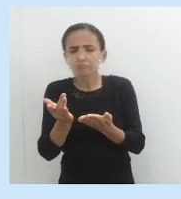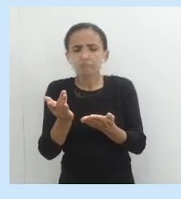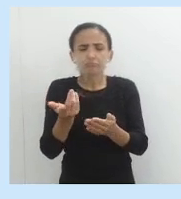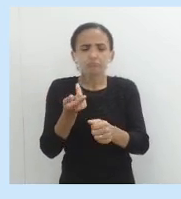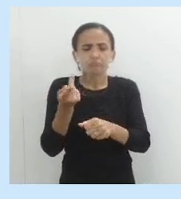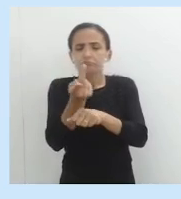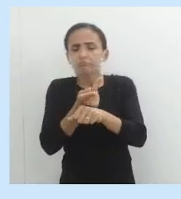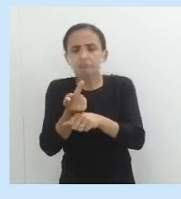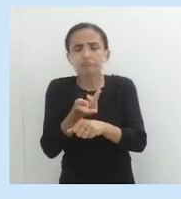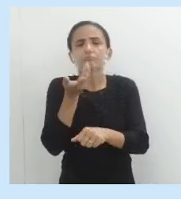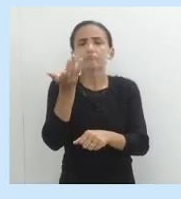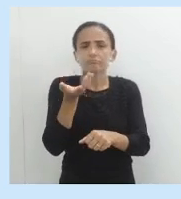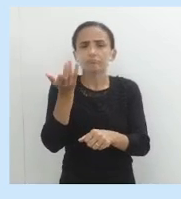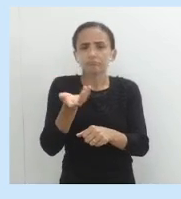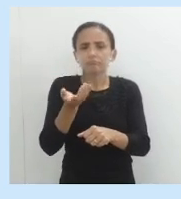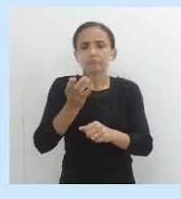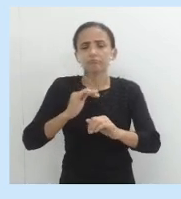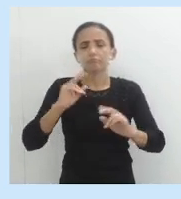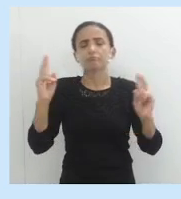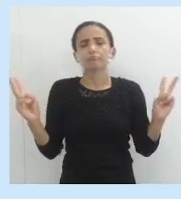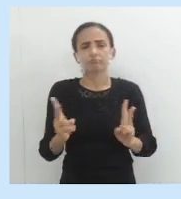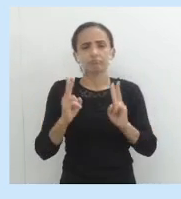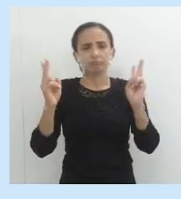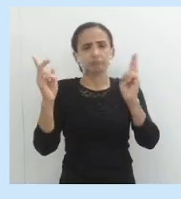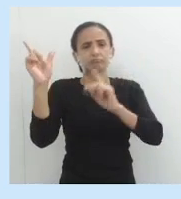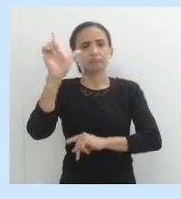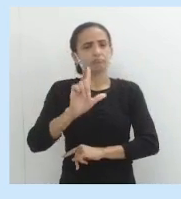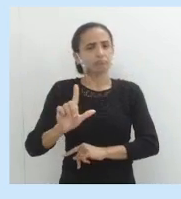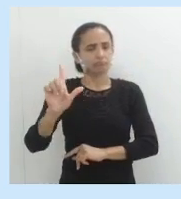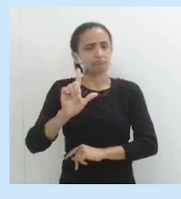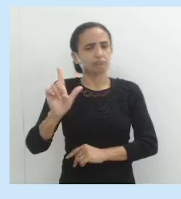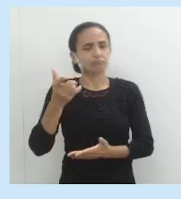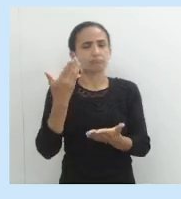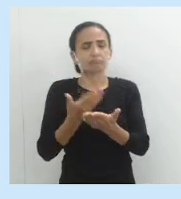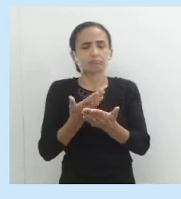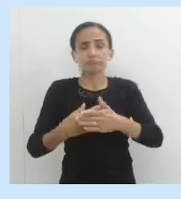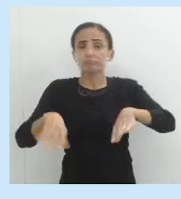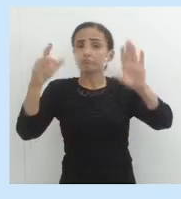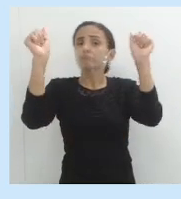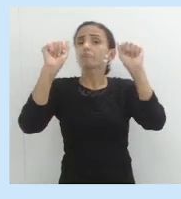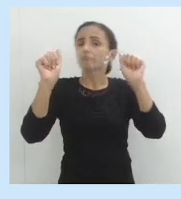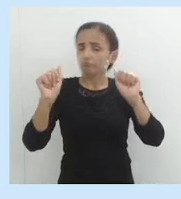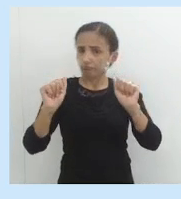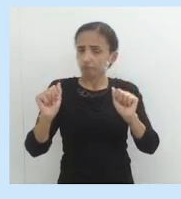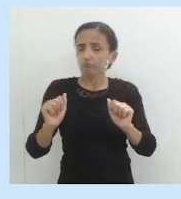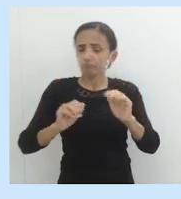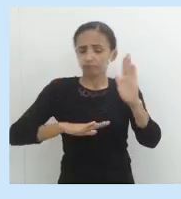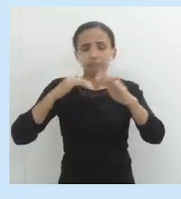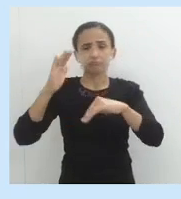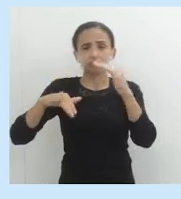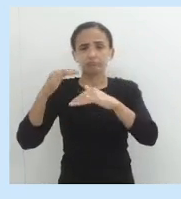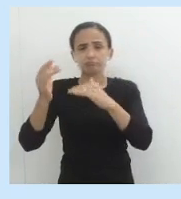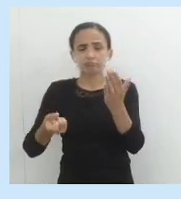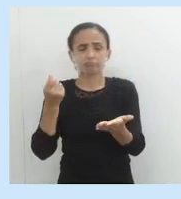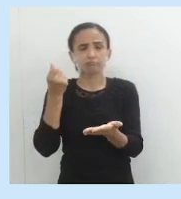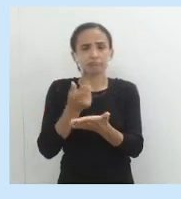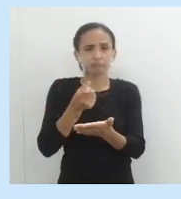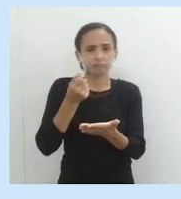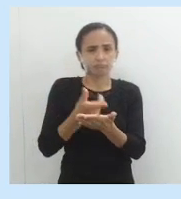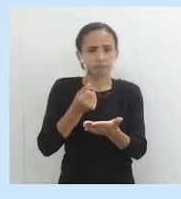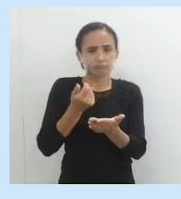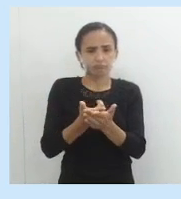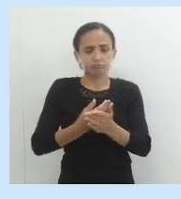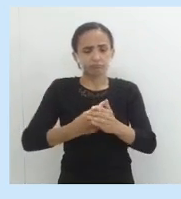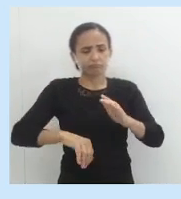quê? A investir na literatura e nas artes. Então, quando eles compravam obras de arte,